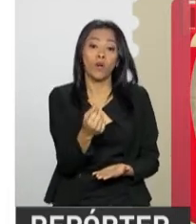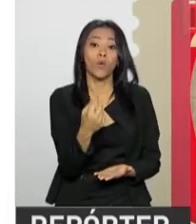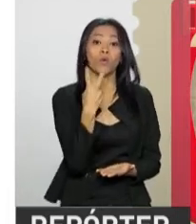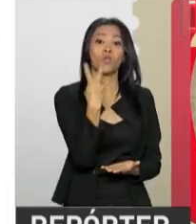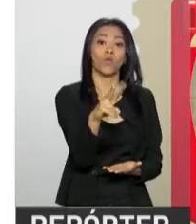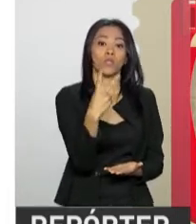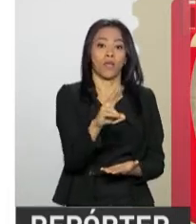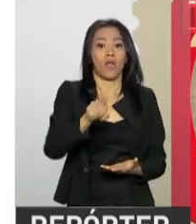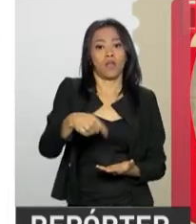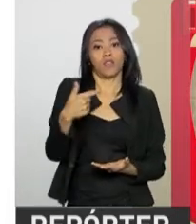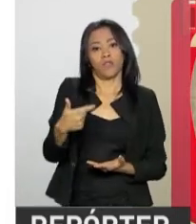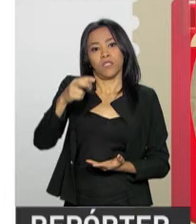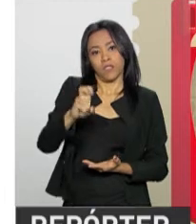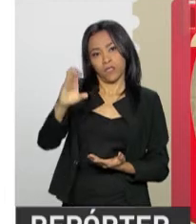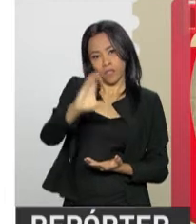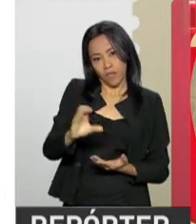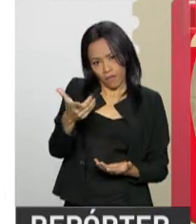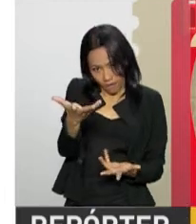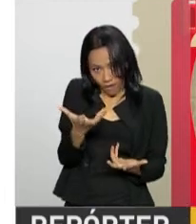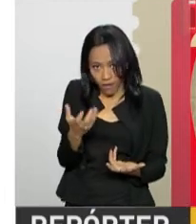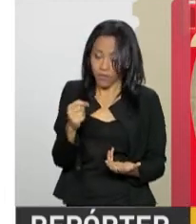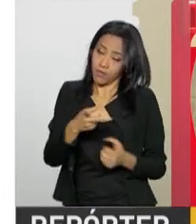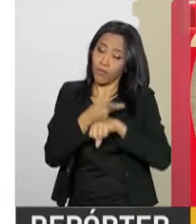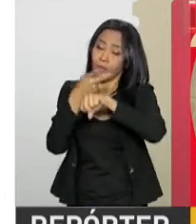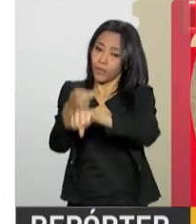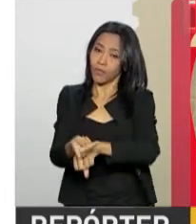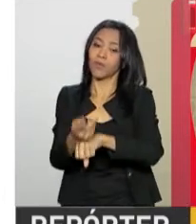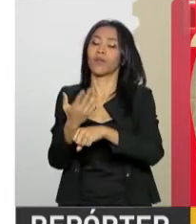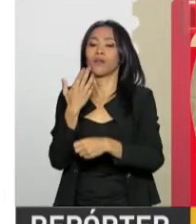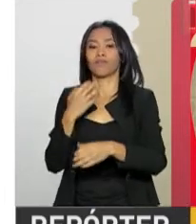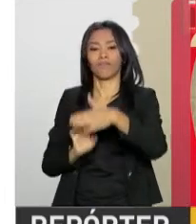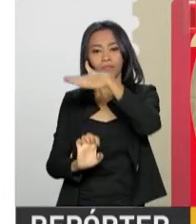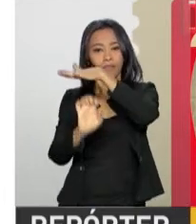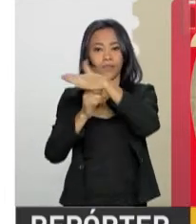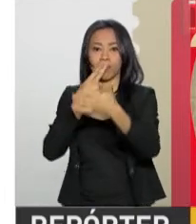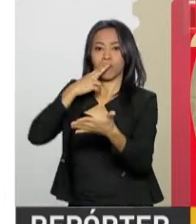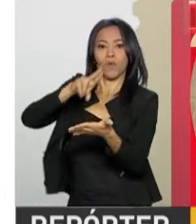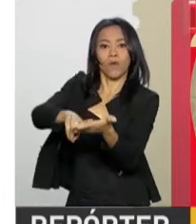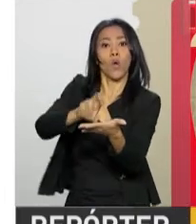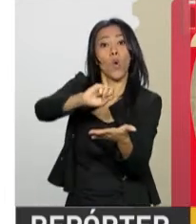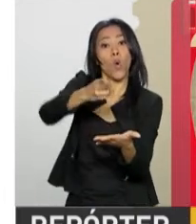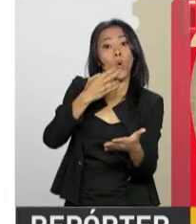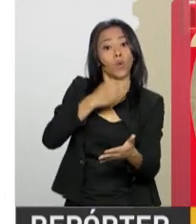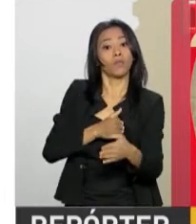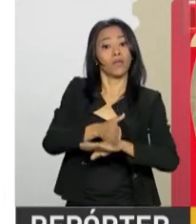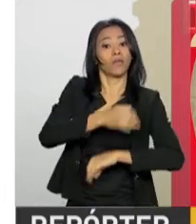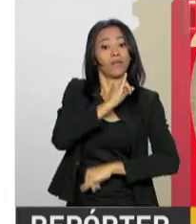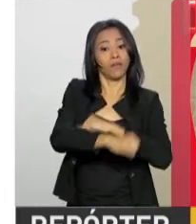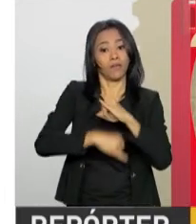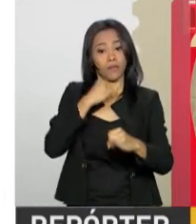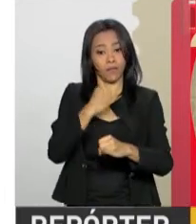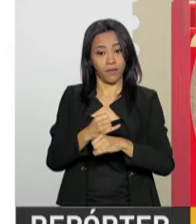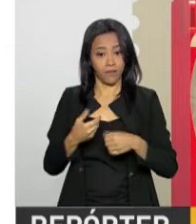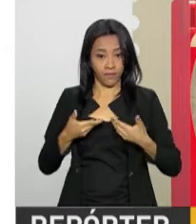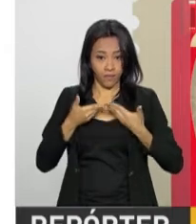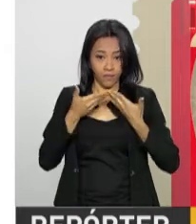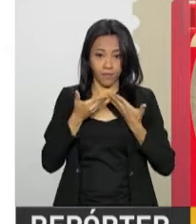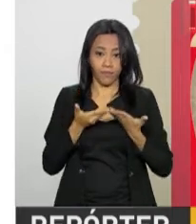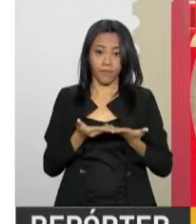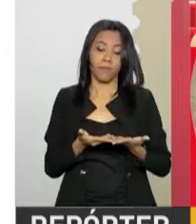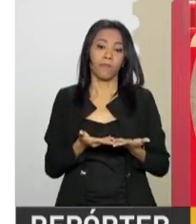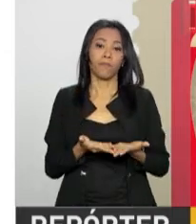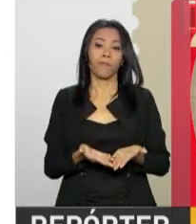centavos quem quiser um selo é só ir a uma agência dos correios ou na loja virtual em correios.com.br